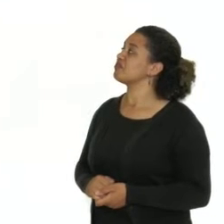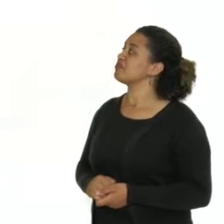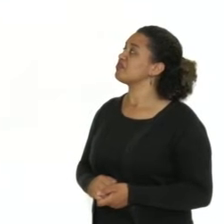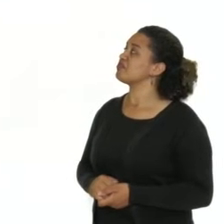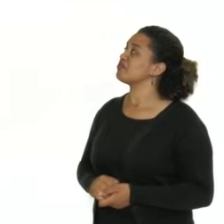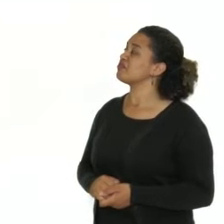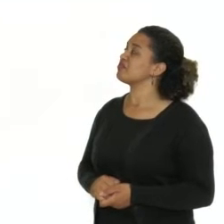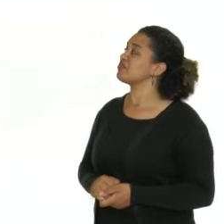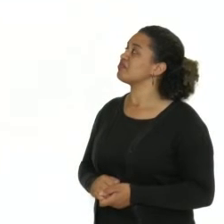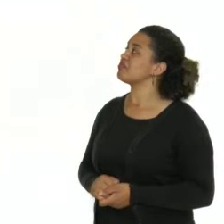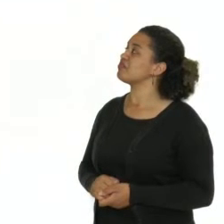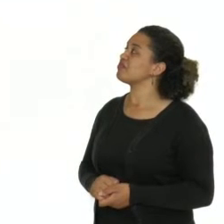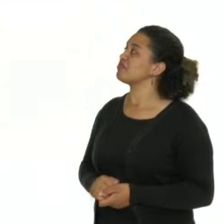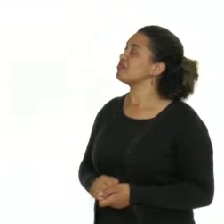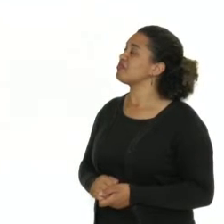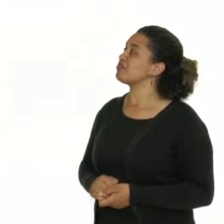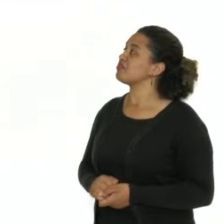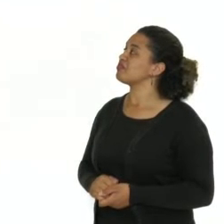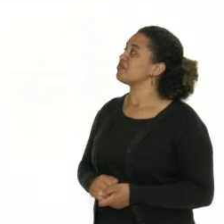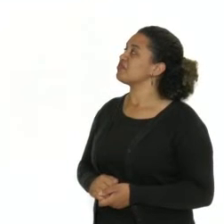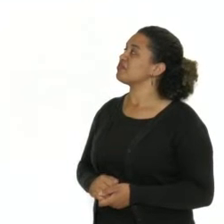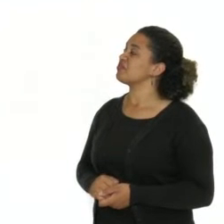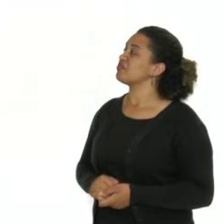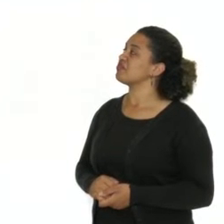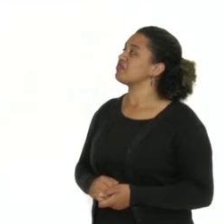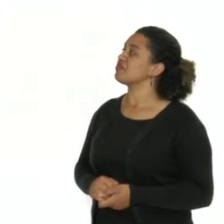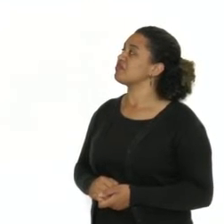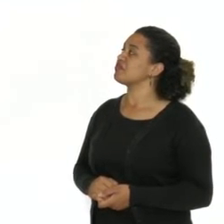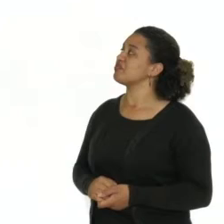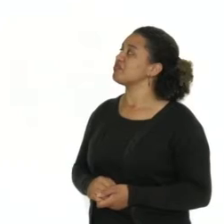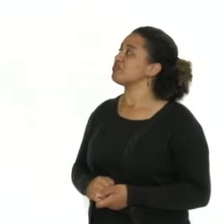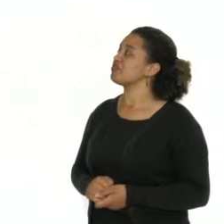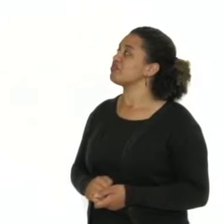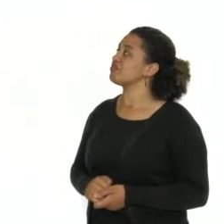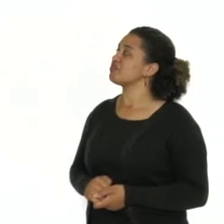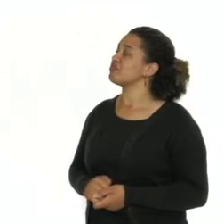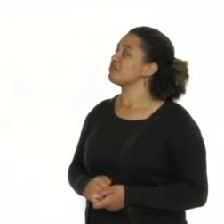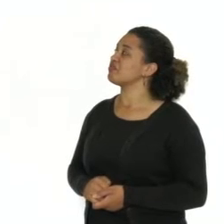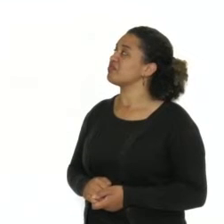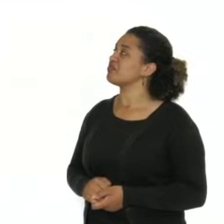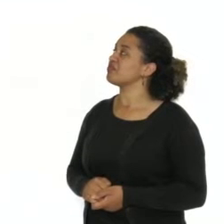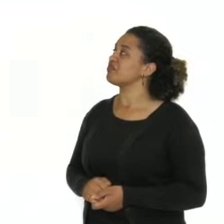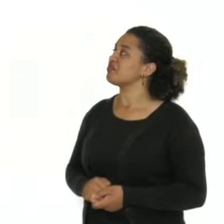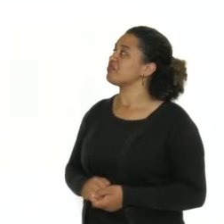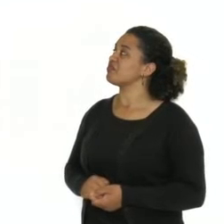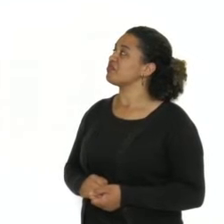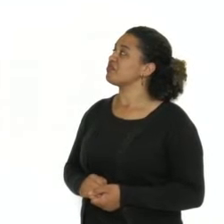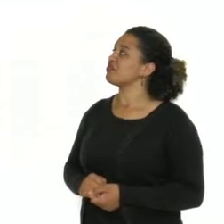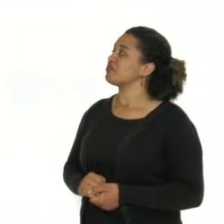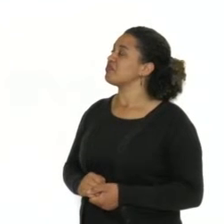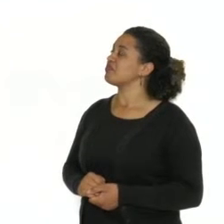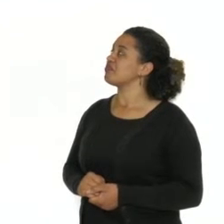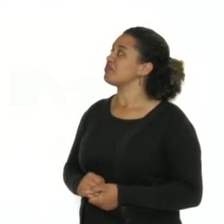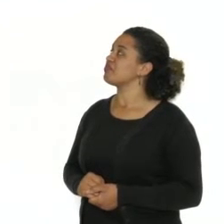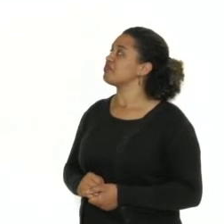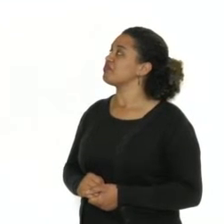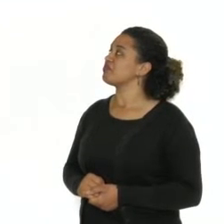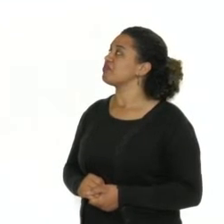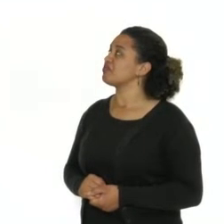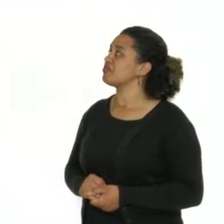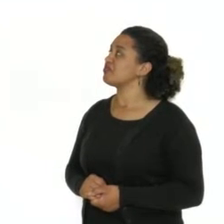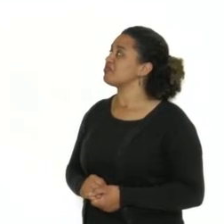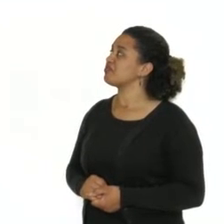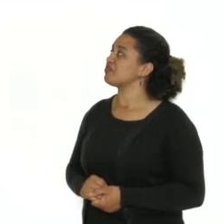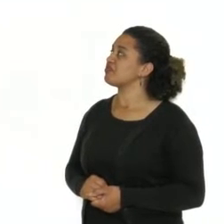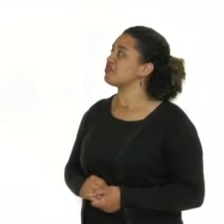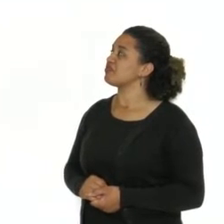honoris causa da UFG. Cora Coralina recebeu o Prêmio Juca Pato da União Brasileira dos Escritores